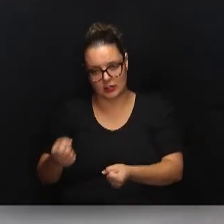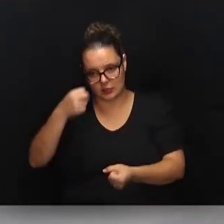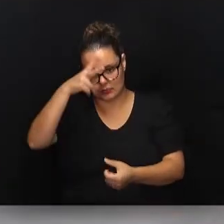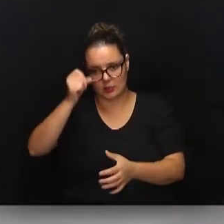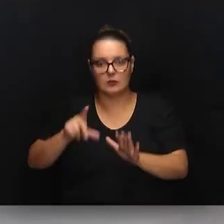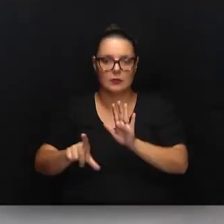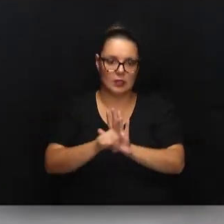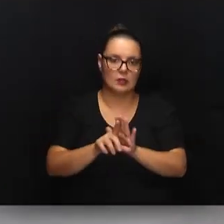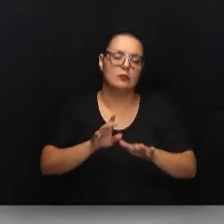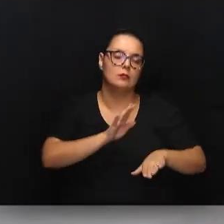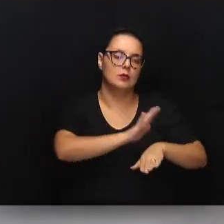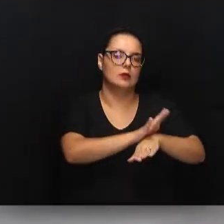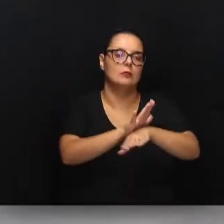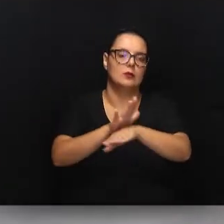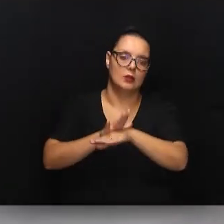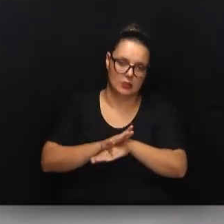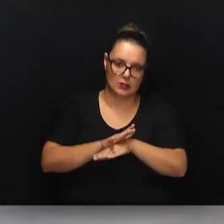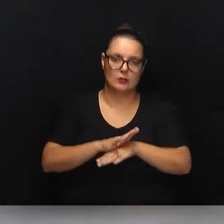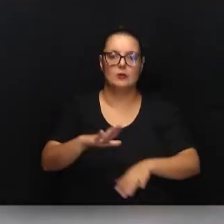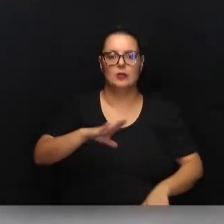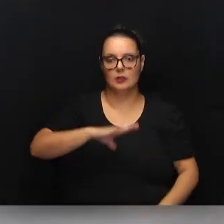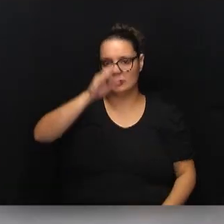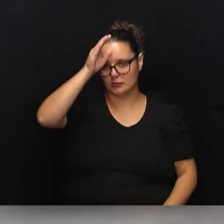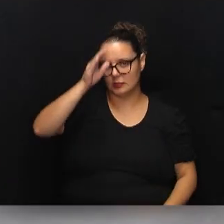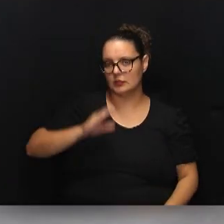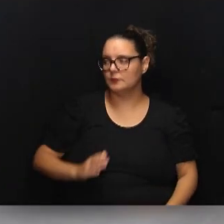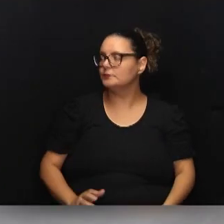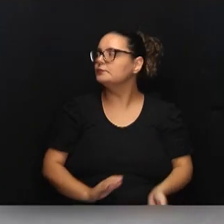contribuir sobremaneira com o munícipe campineiro.